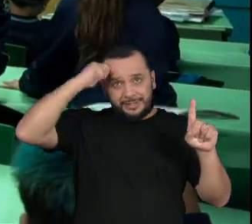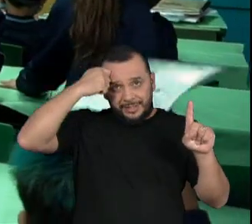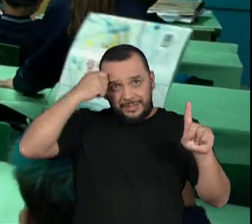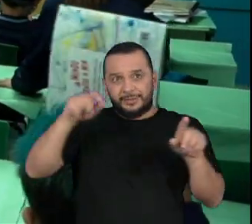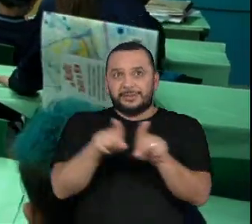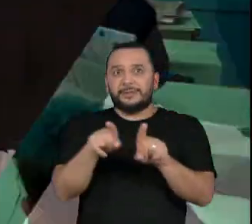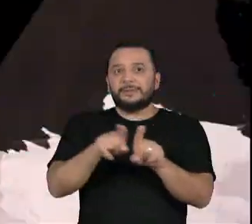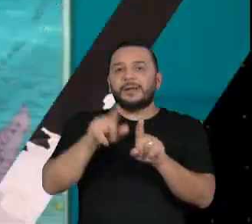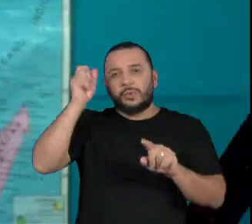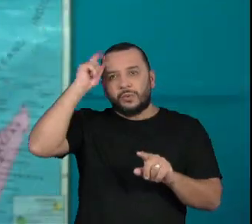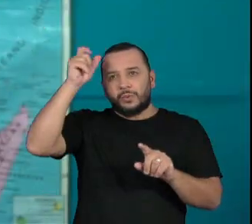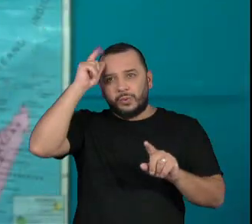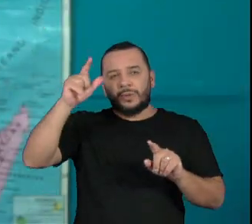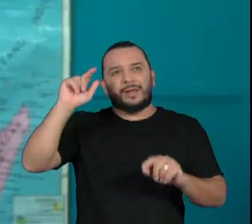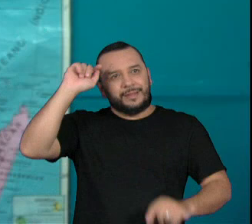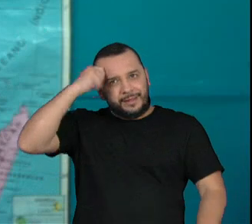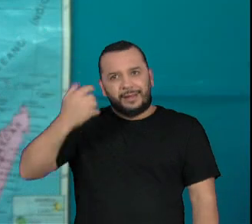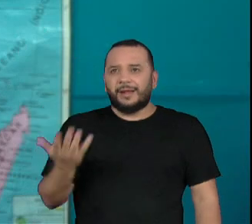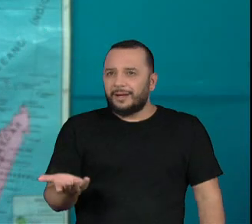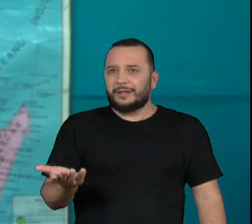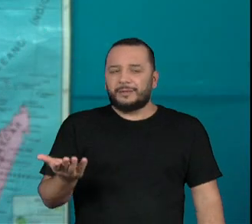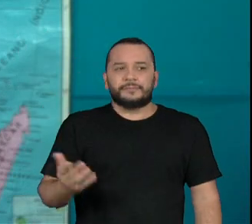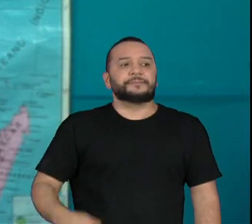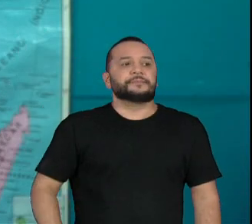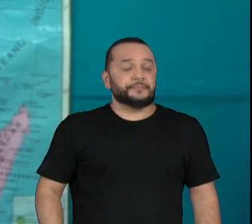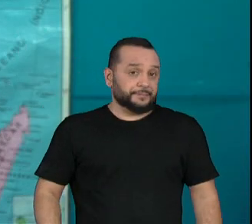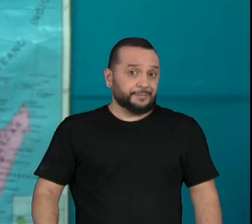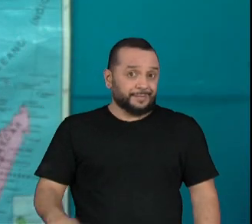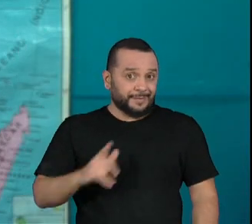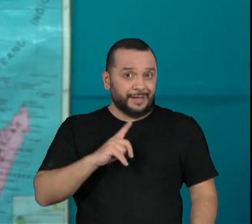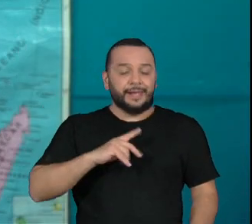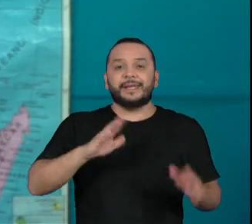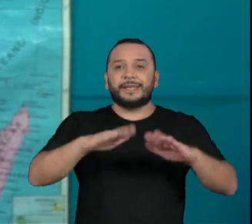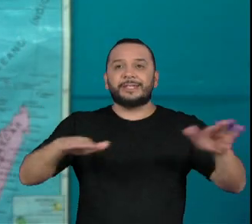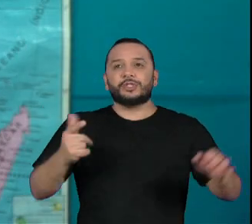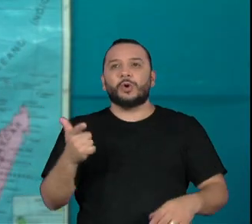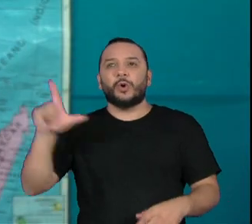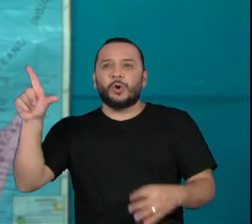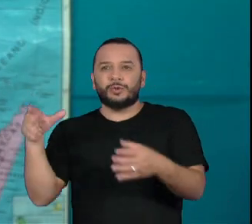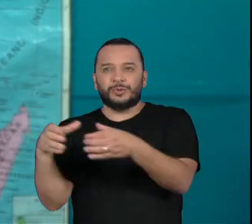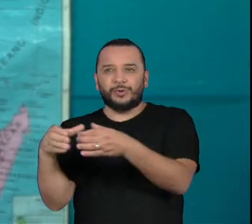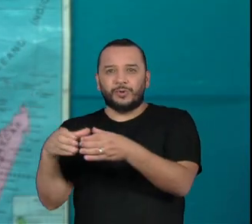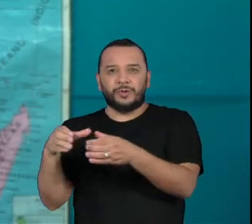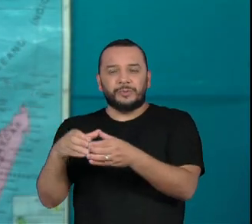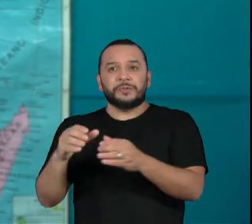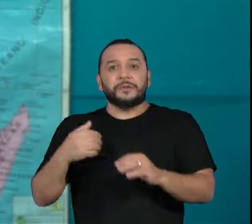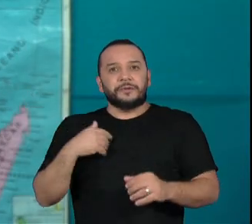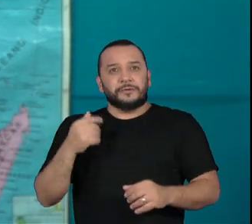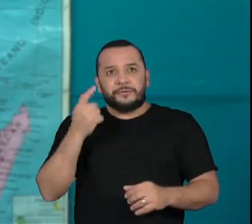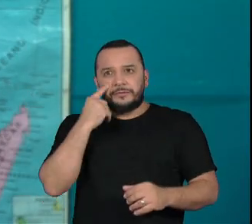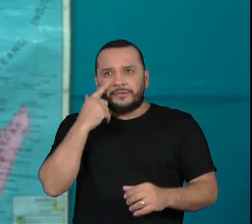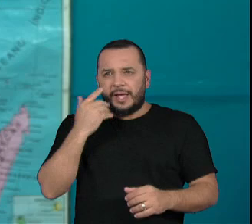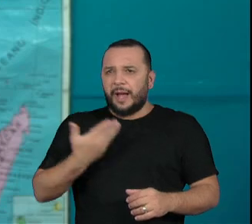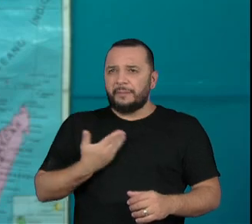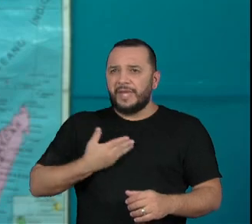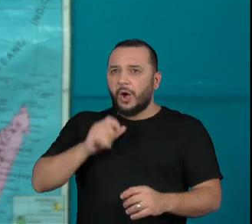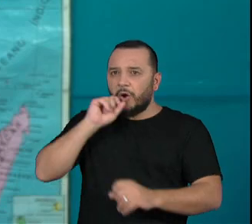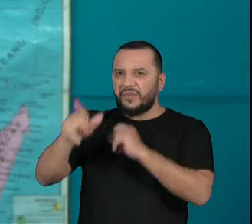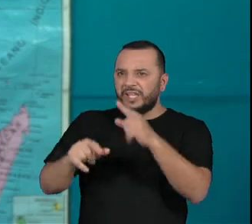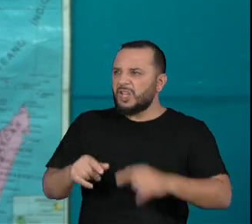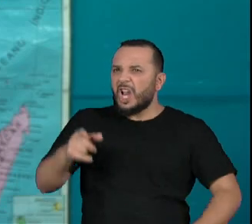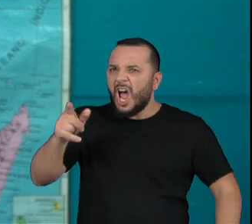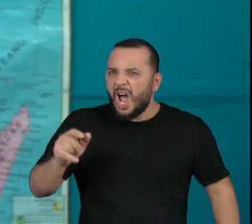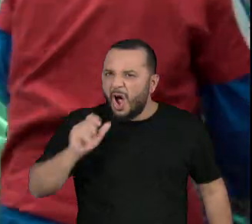uma cultura negra. Eu já vi crianças que não são da minha turma, né, e que veem algum colega ofendendo outro e eles têm